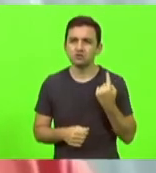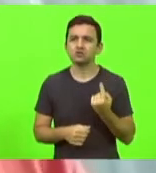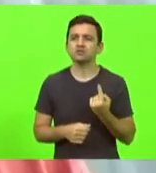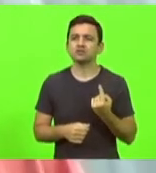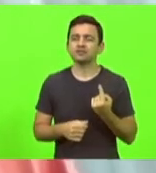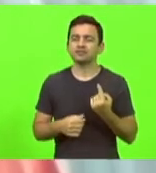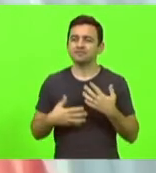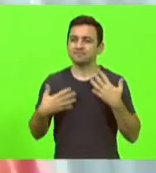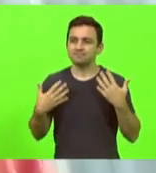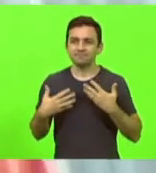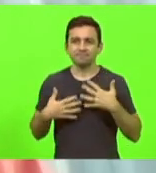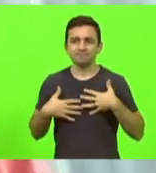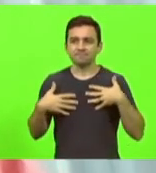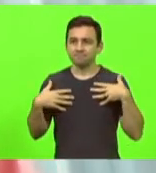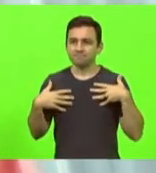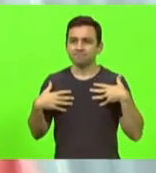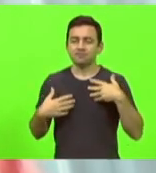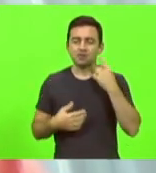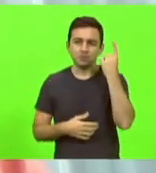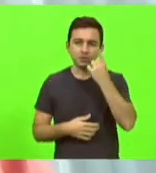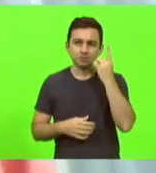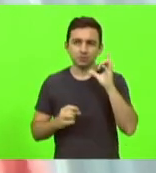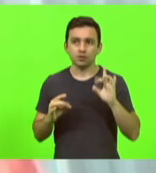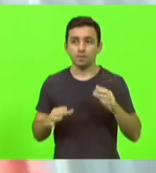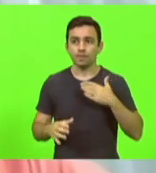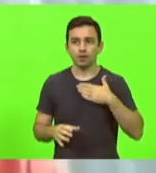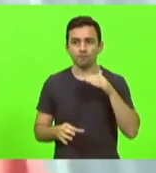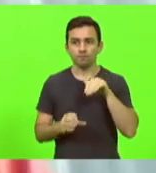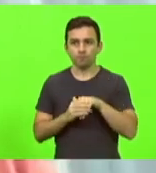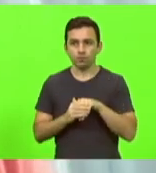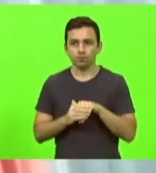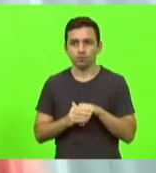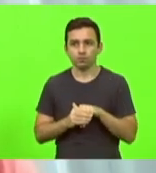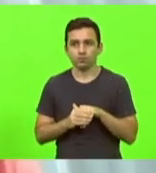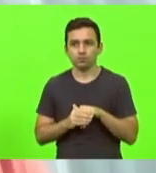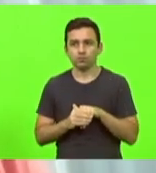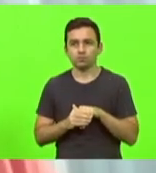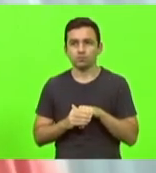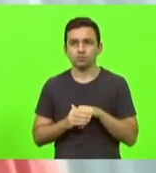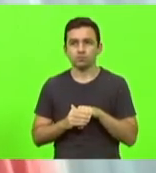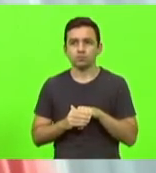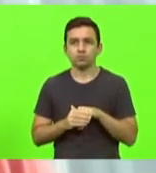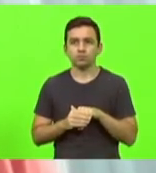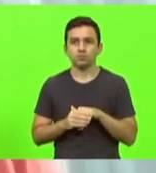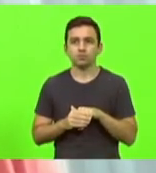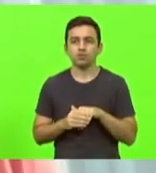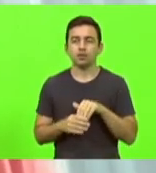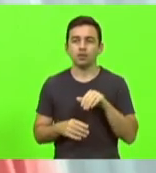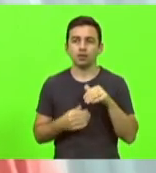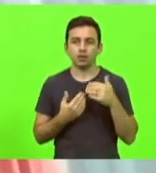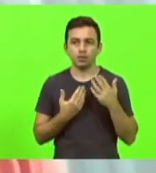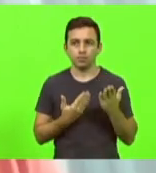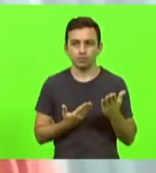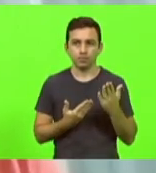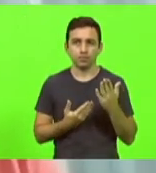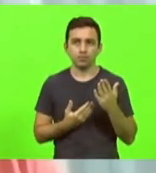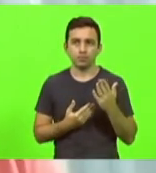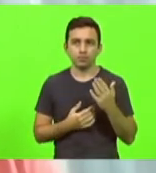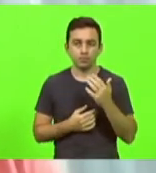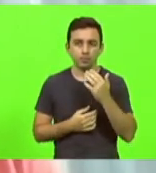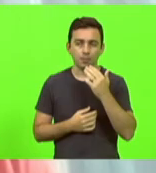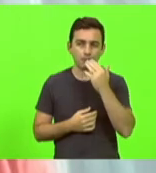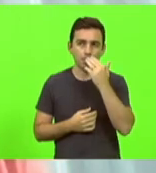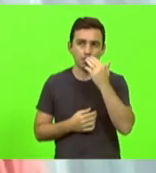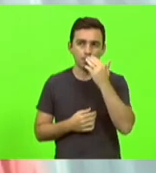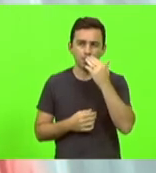um deputado inesquecível. Né? Meu voto, companheiros e companheiras, vai ao nobre deputado de larga